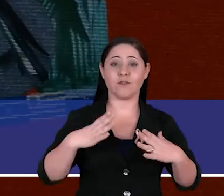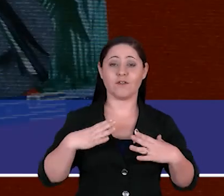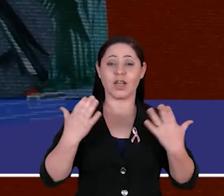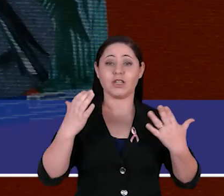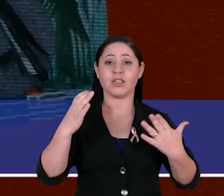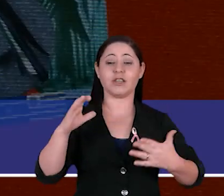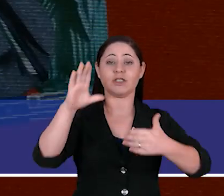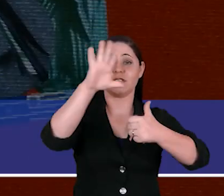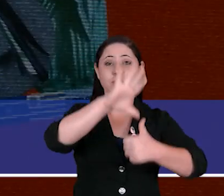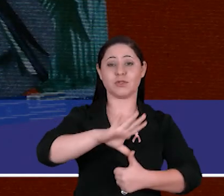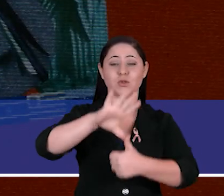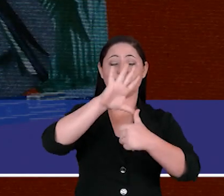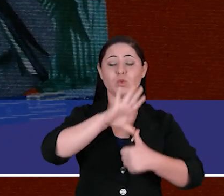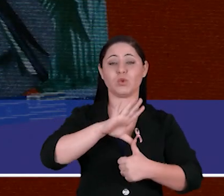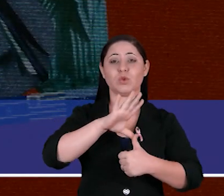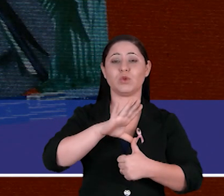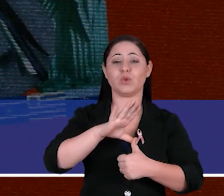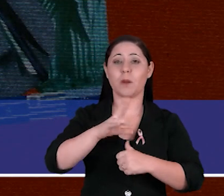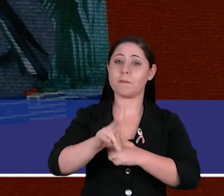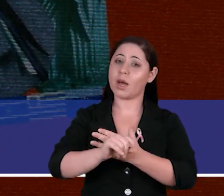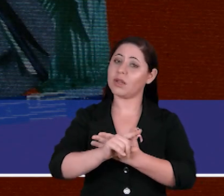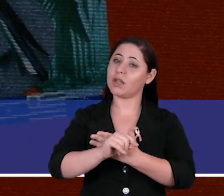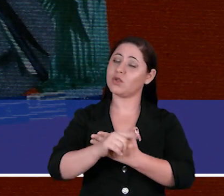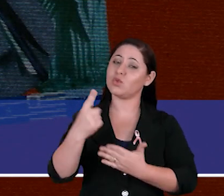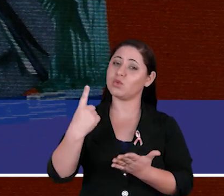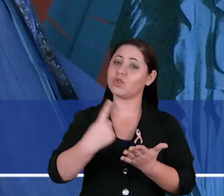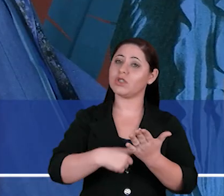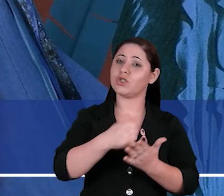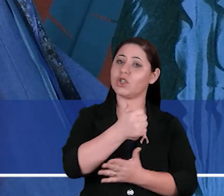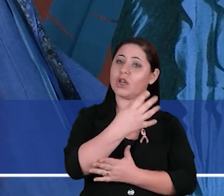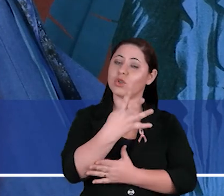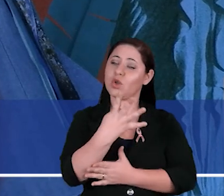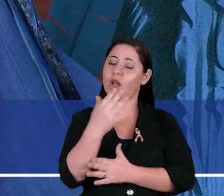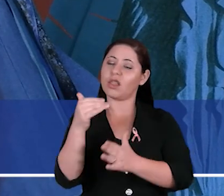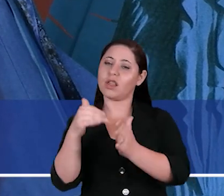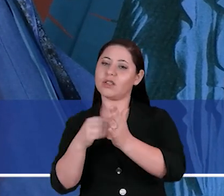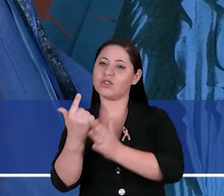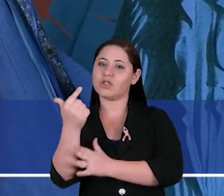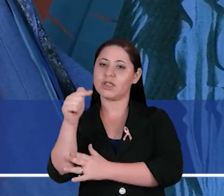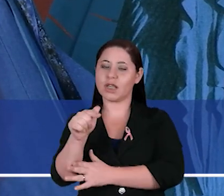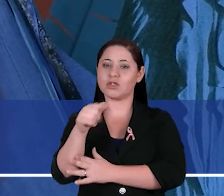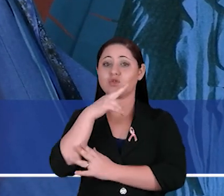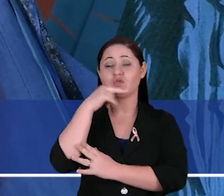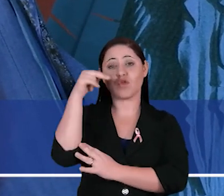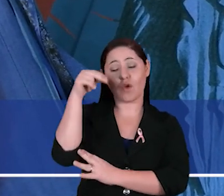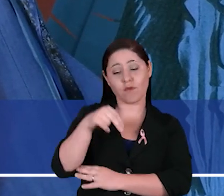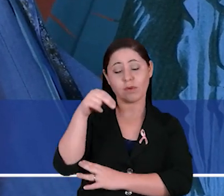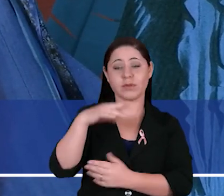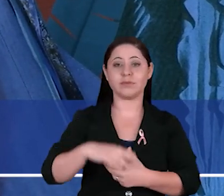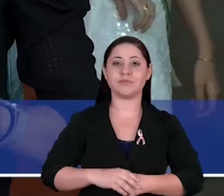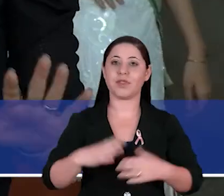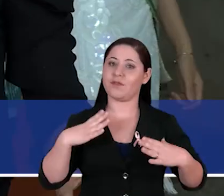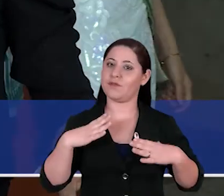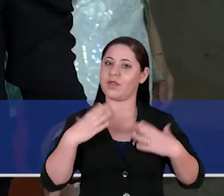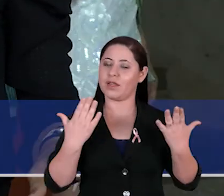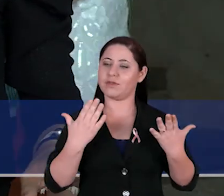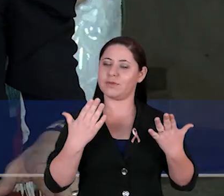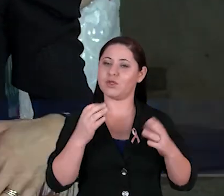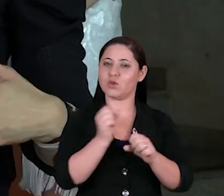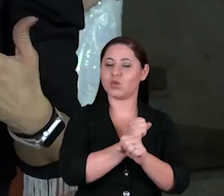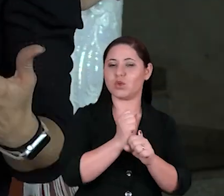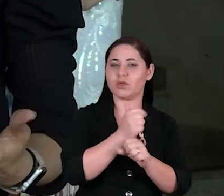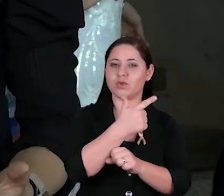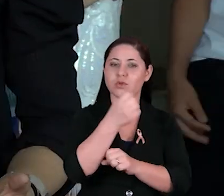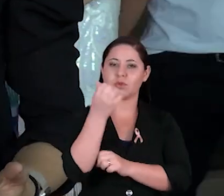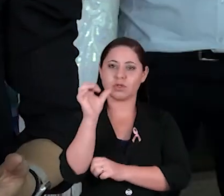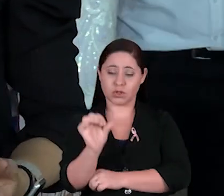O Festival América do Sul Pantanal já tem data marcada. Será de 14 a 17 de novembro. O festival entra